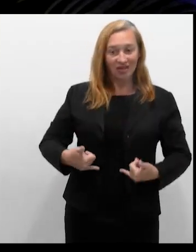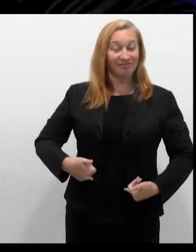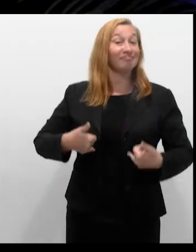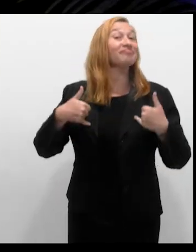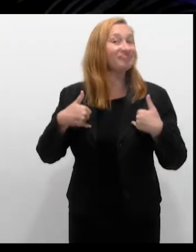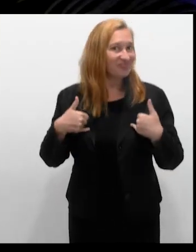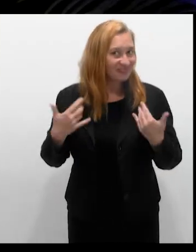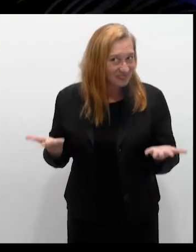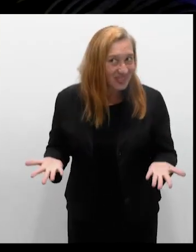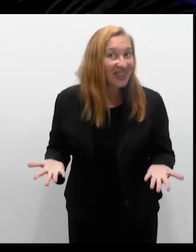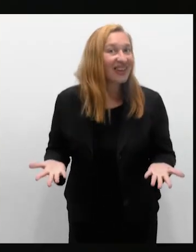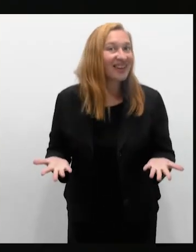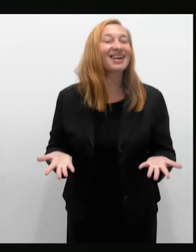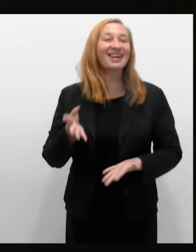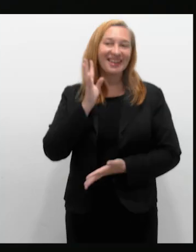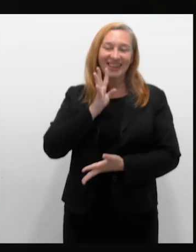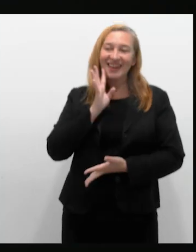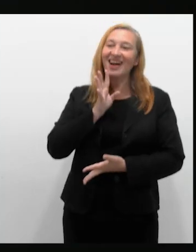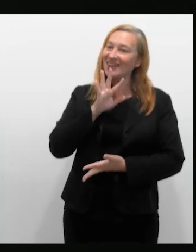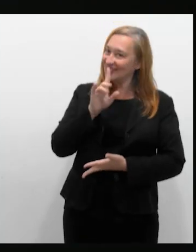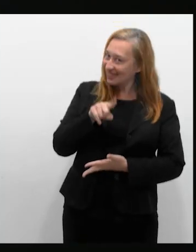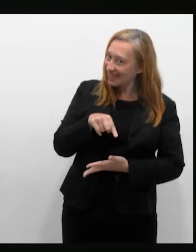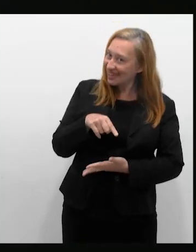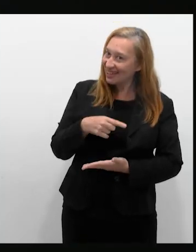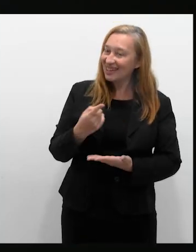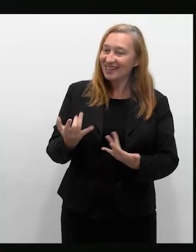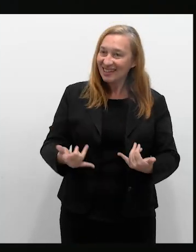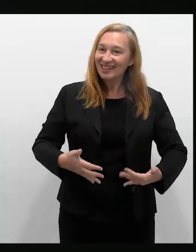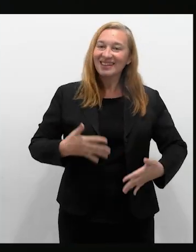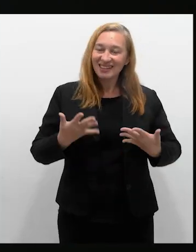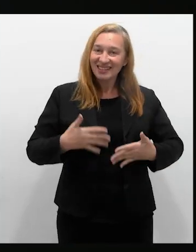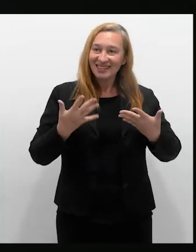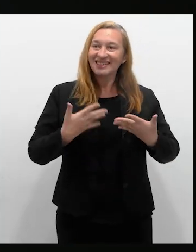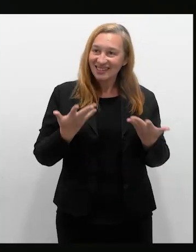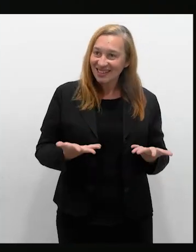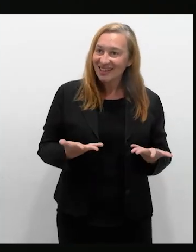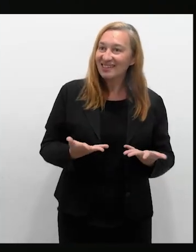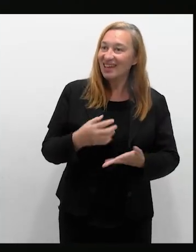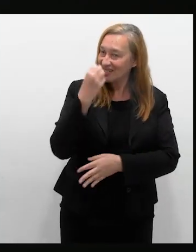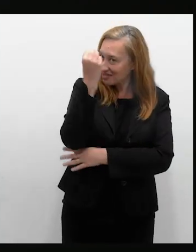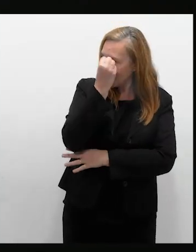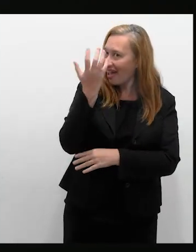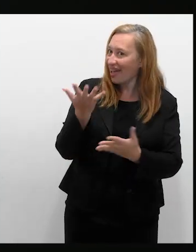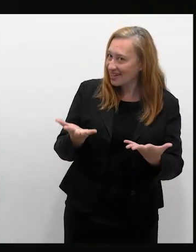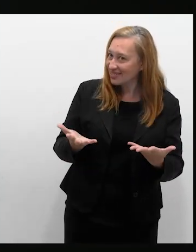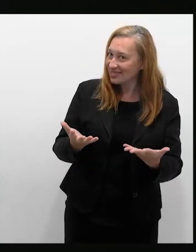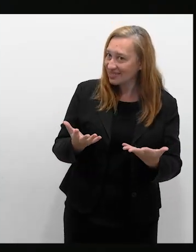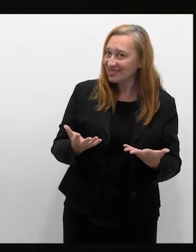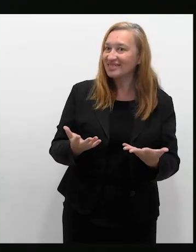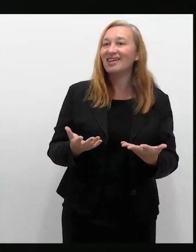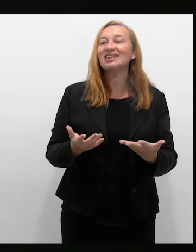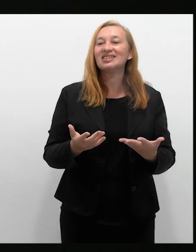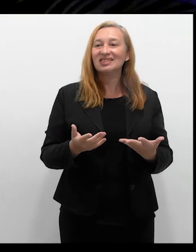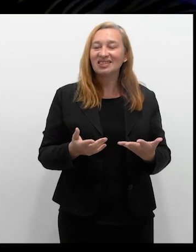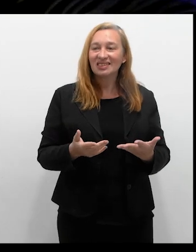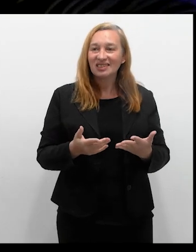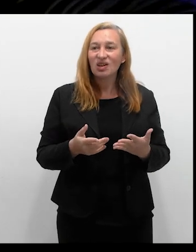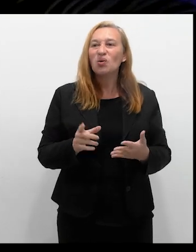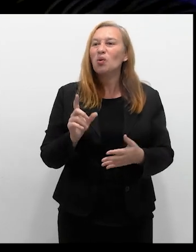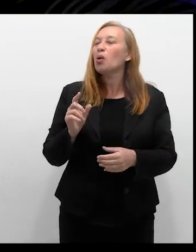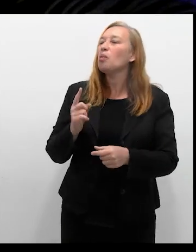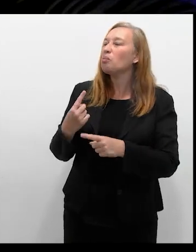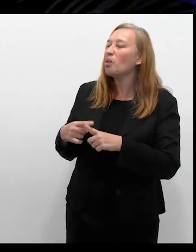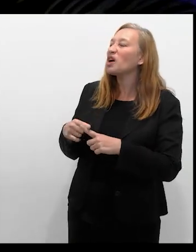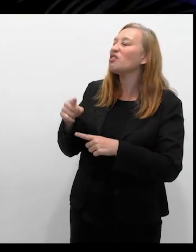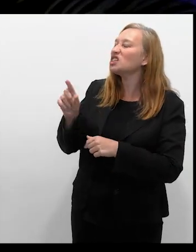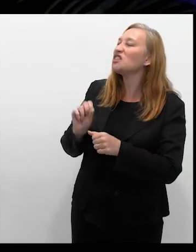como autores. E olha a autoestima para onde vai. Olha que legal Sim, ainda, né? sim, No porque fim as da perguntas história são ainda muito tem sérias. isso. São muito sérias. É Sim. sobre